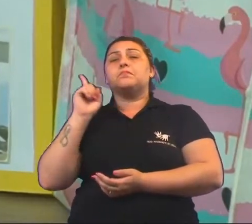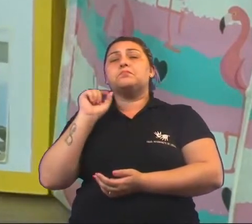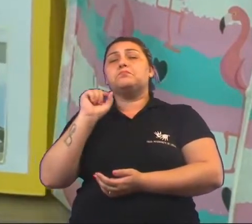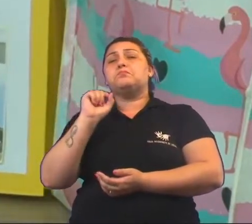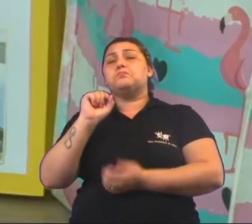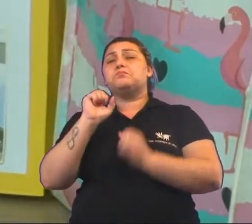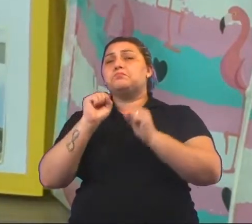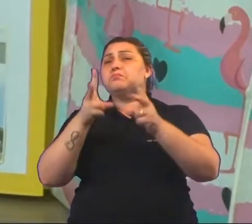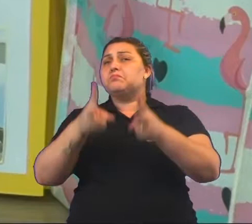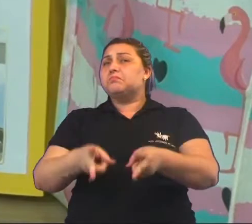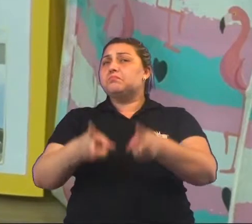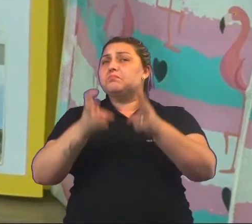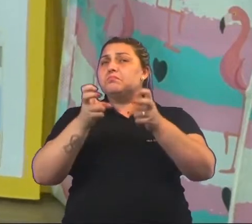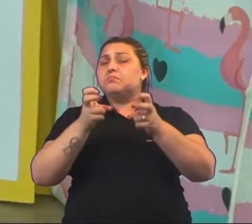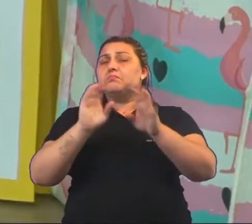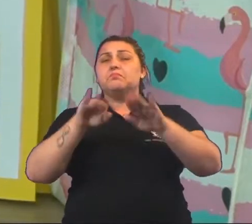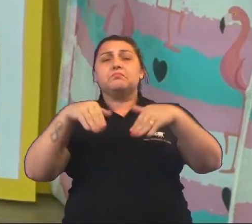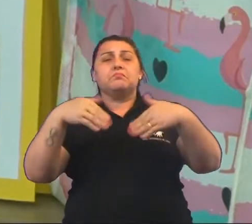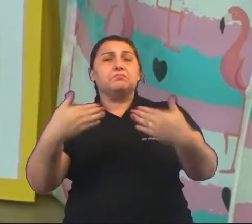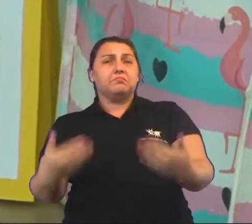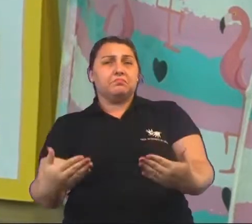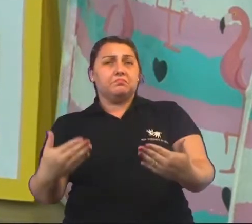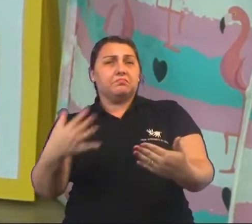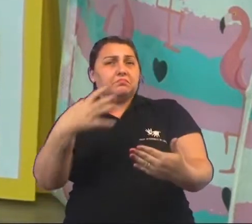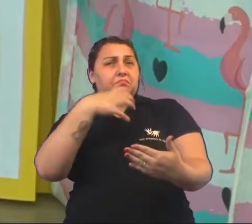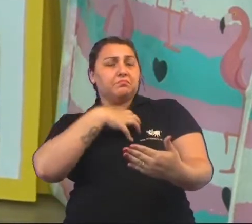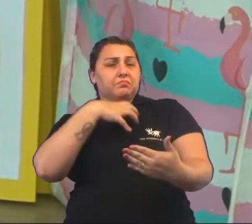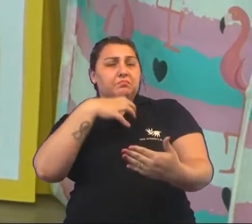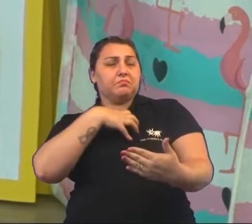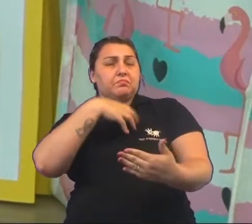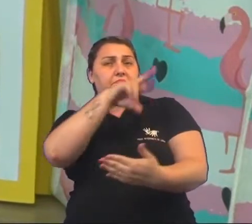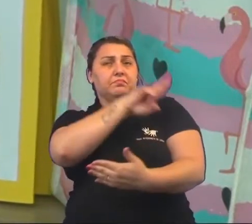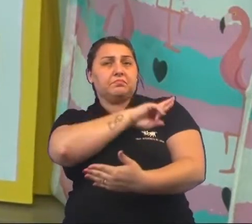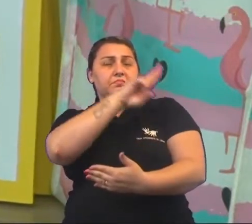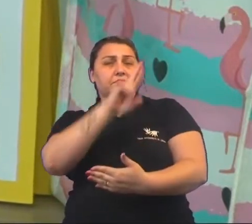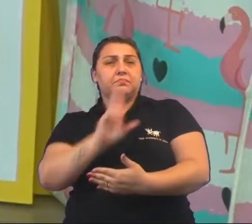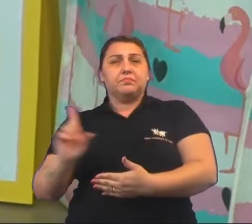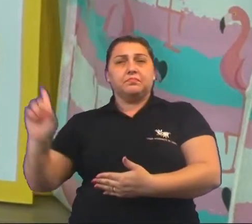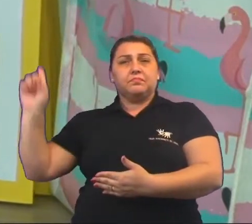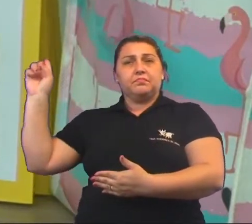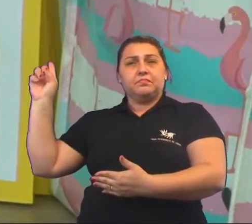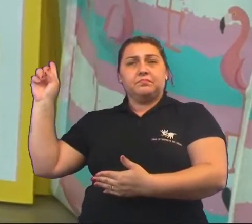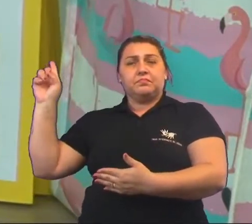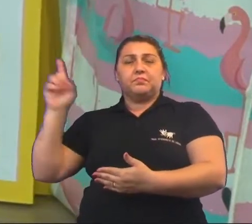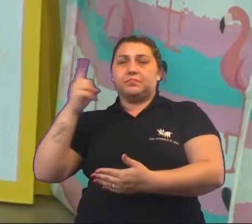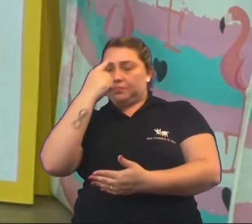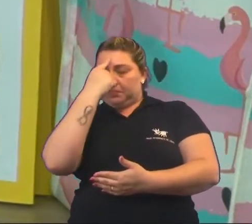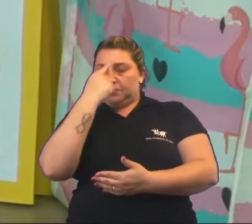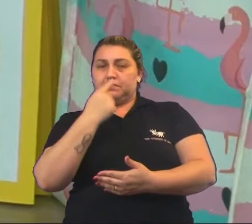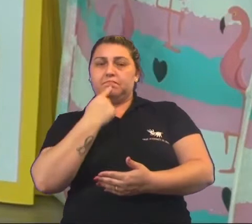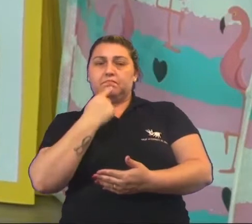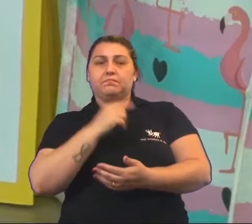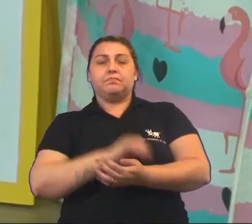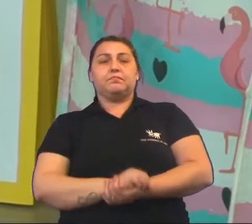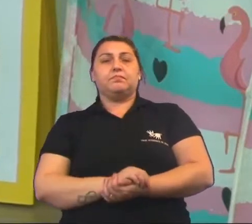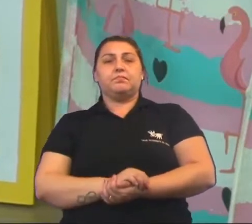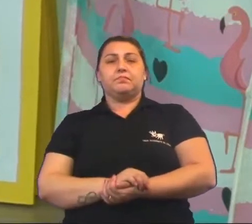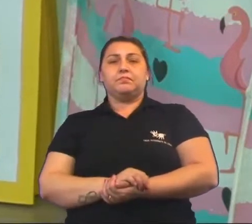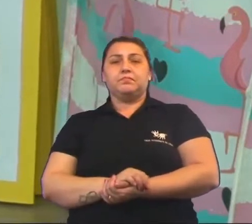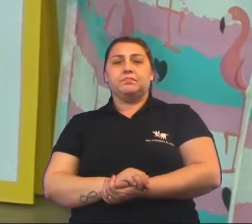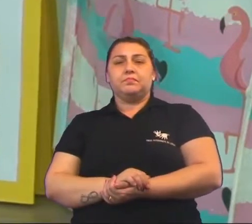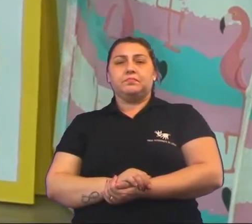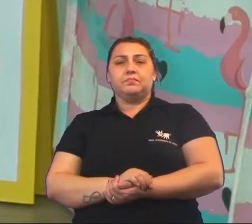nós podemos perceber aqui? Qual é o formato que está representado aqui nesta imagem? Estão